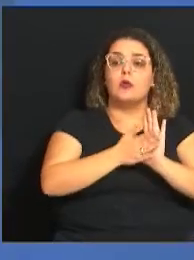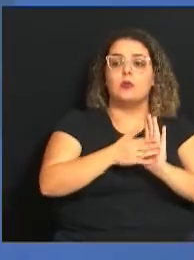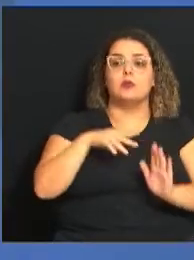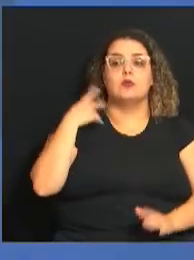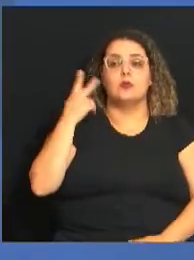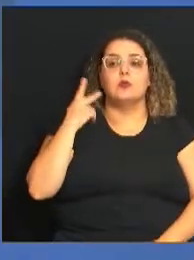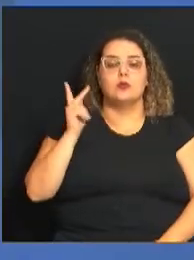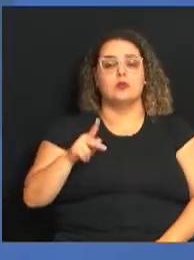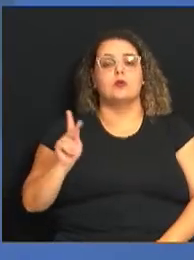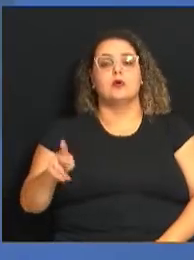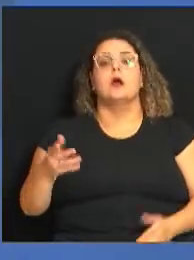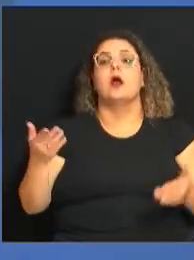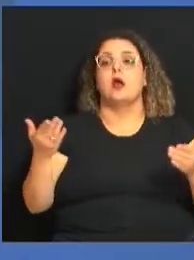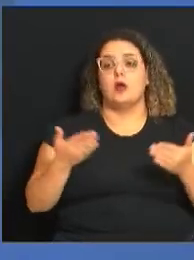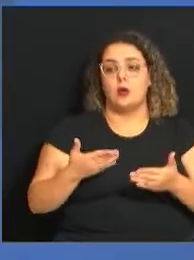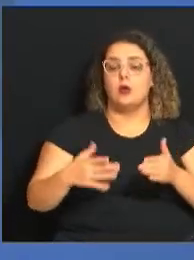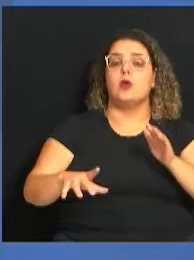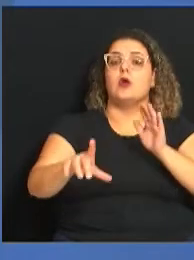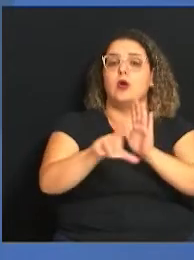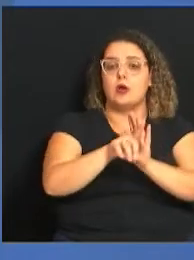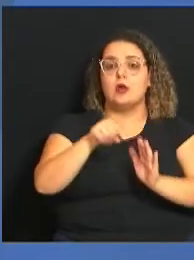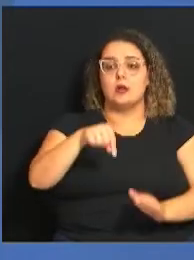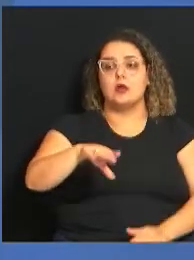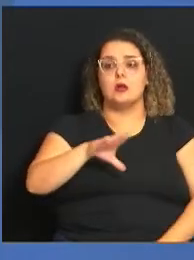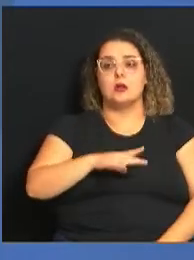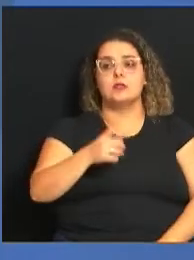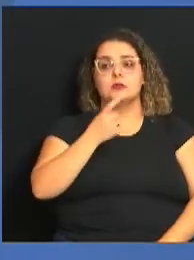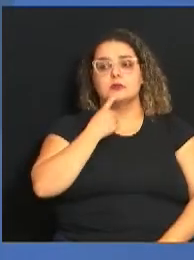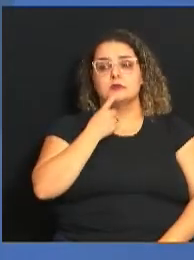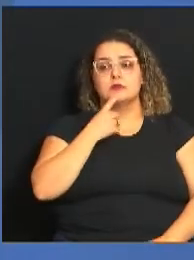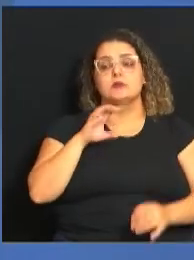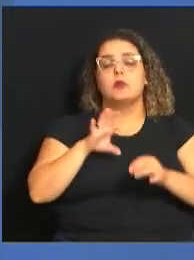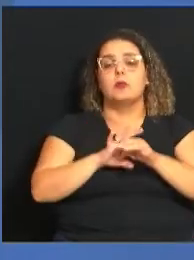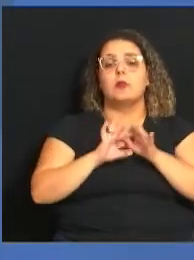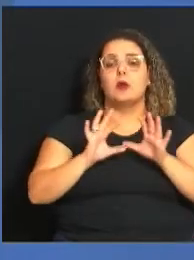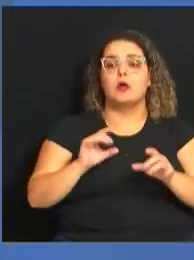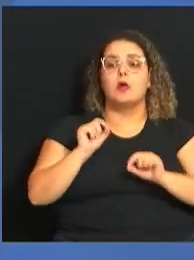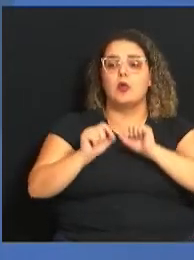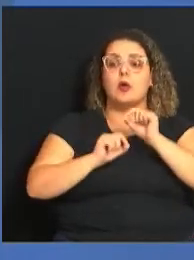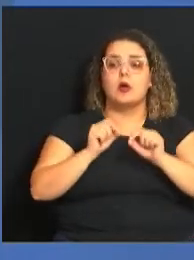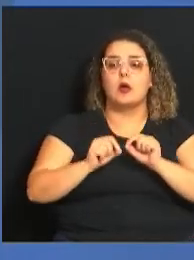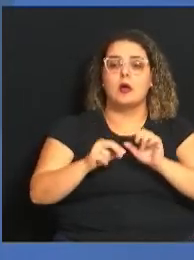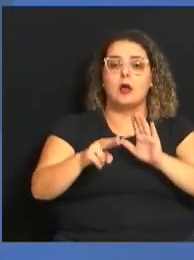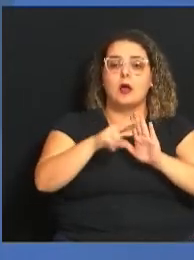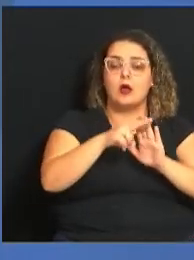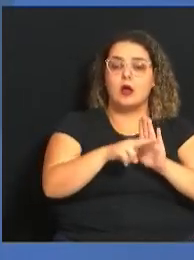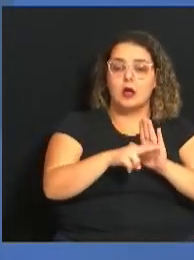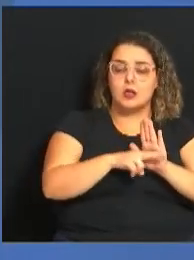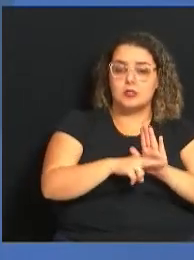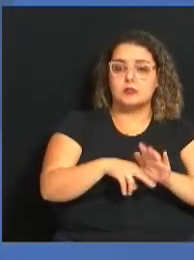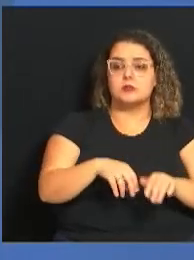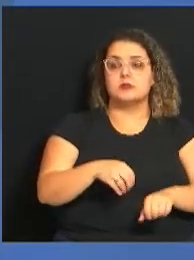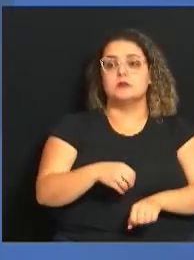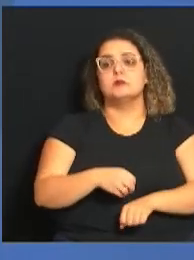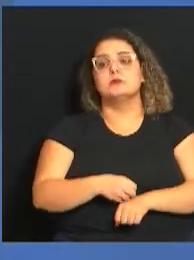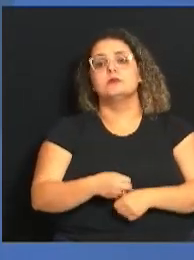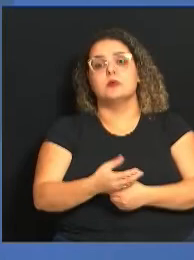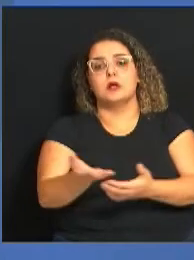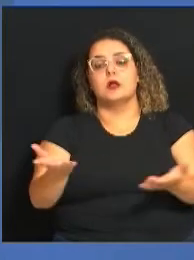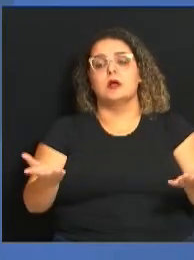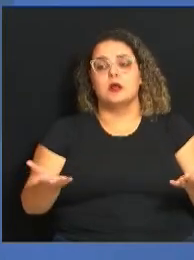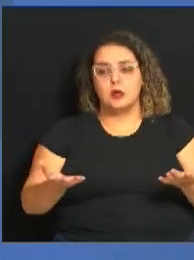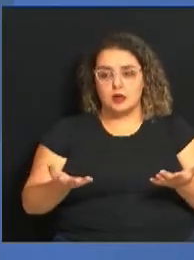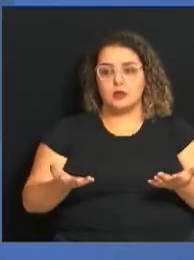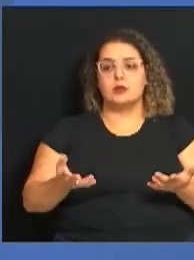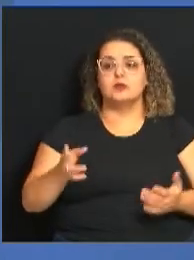que agora é lei aqui em Campinas, permite aí regras para distribuição de dispositivos para